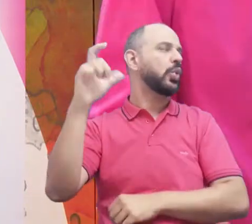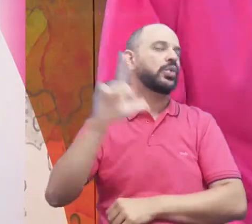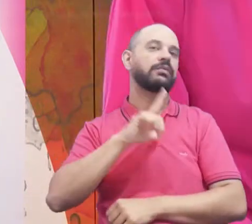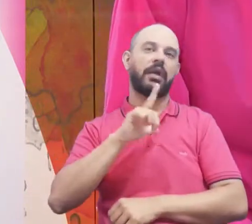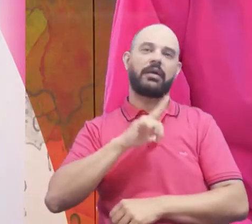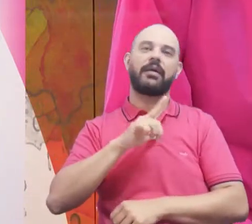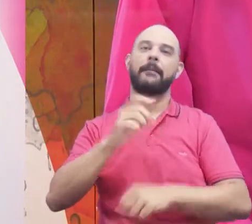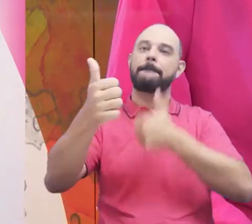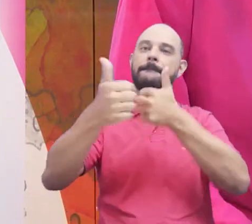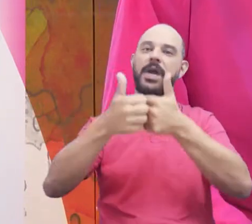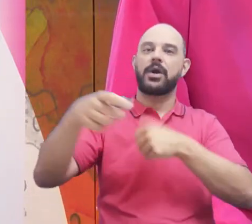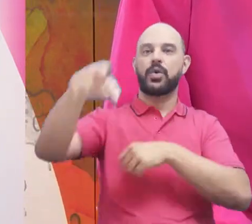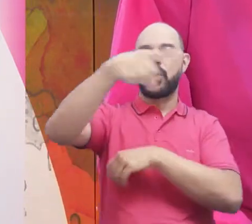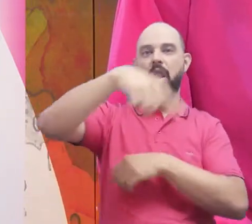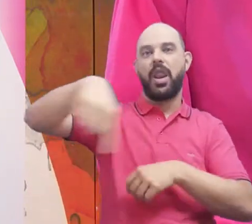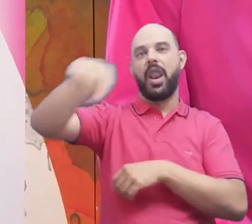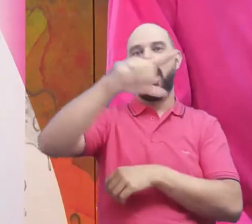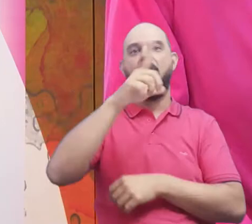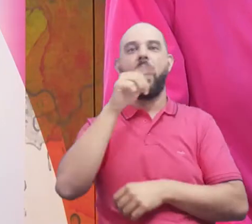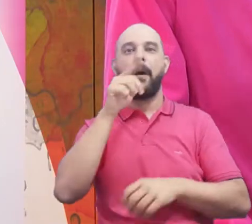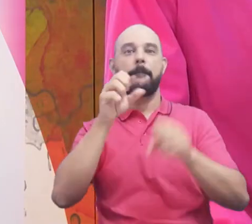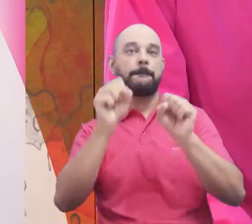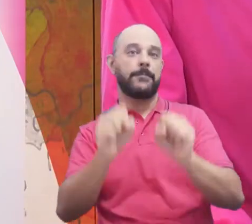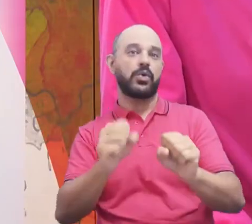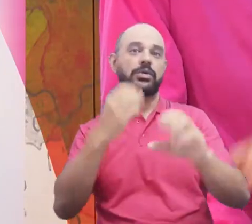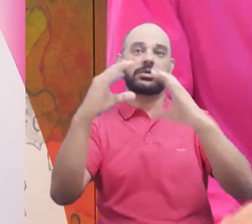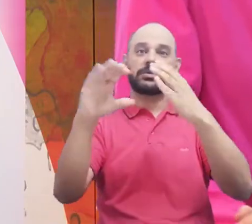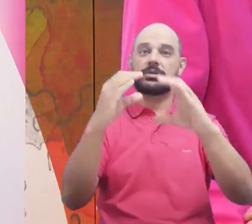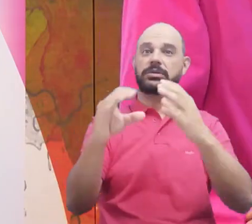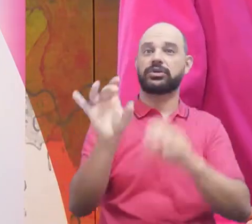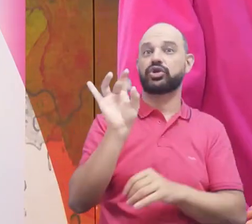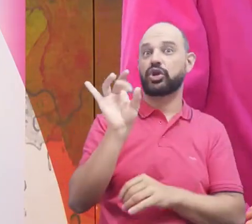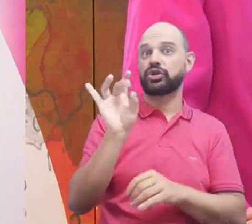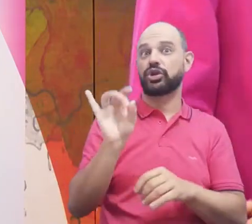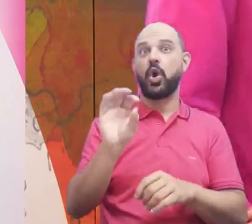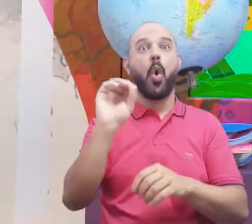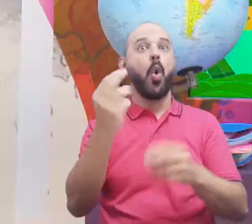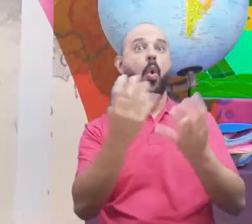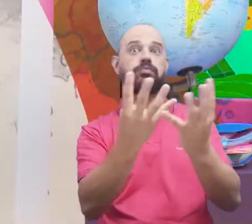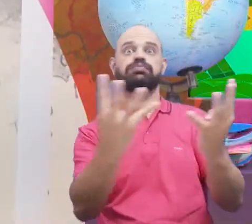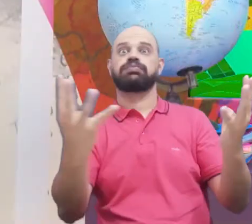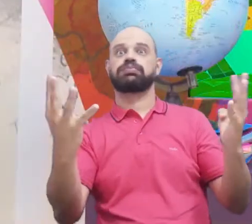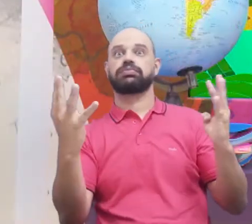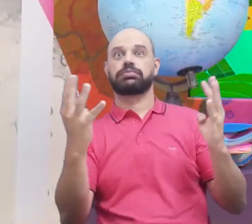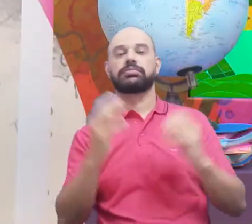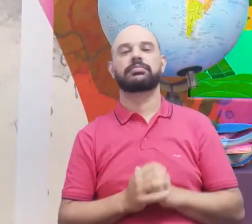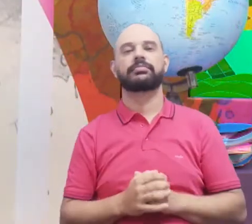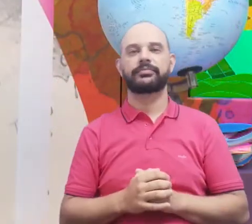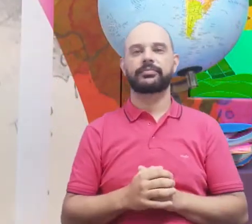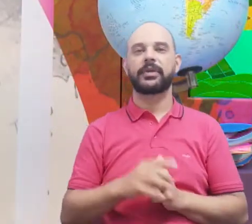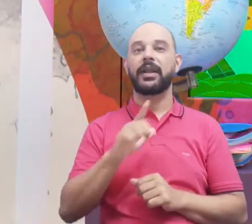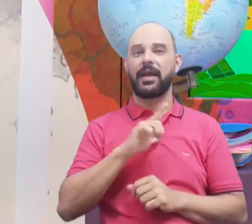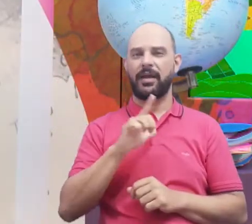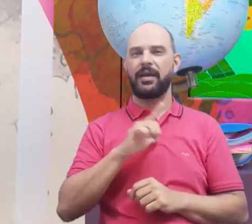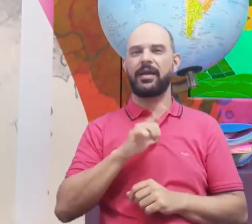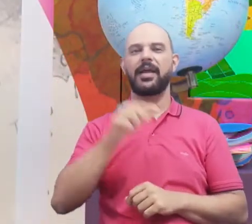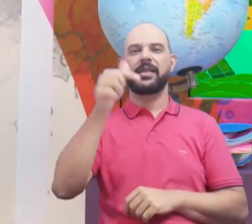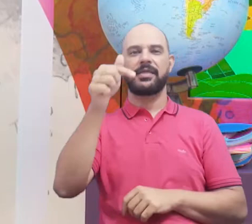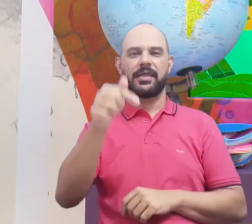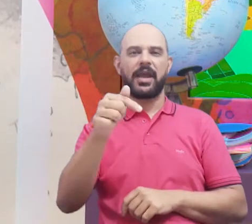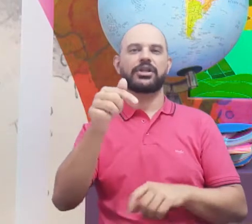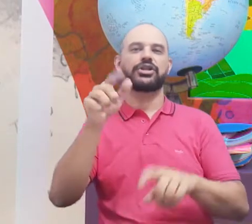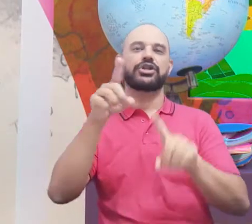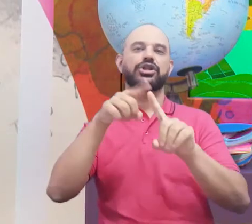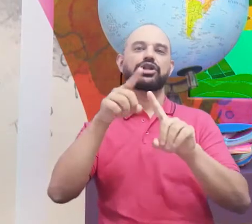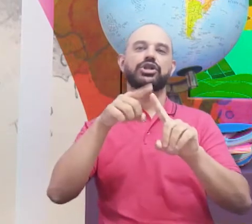emitidos na beira da lagoa. E eles ainda podem cantar sozinhos ou em coro. Ao todo, são 7 tipos